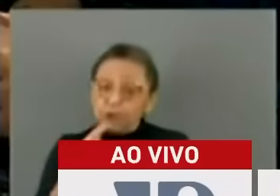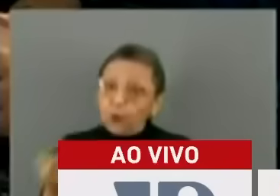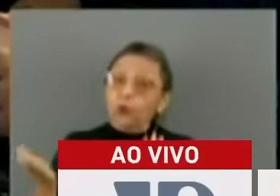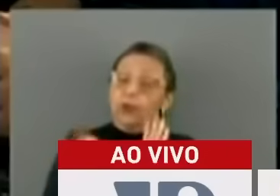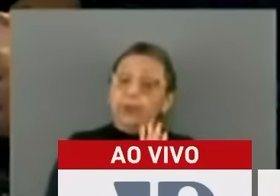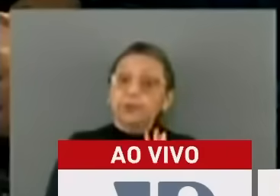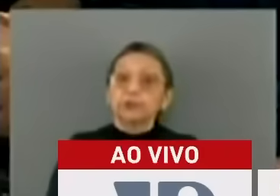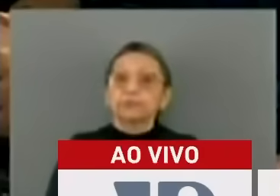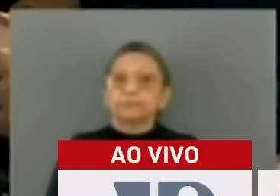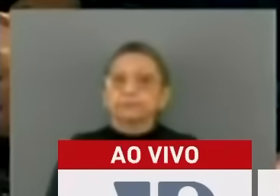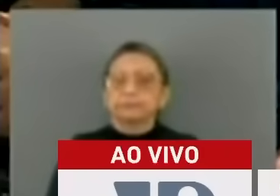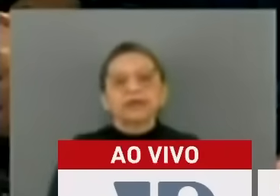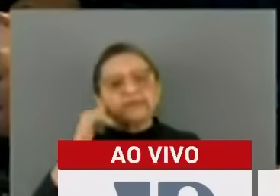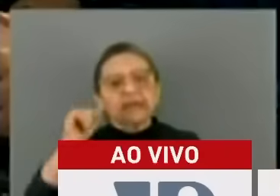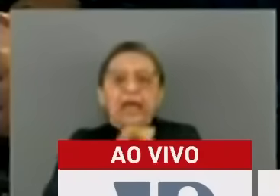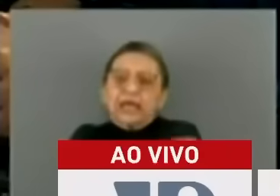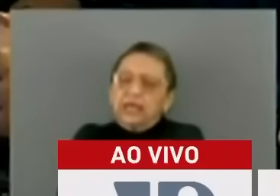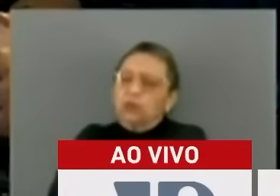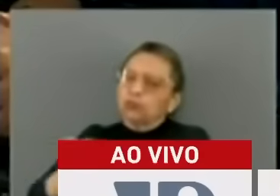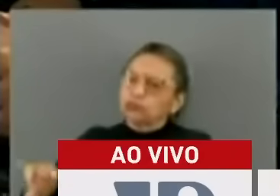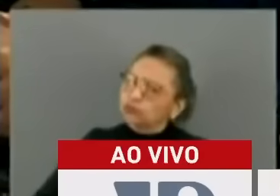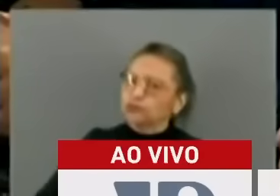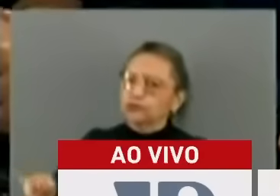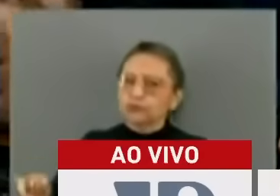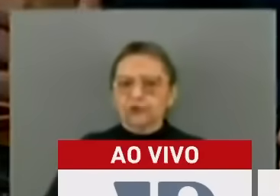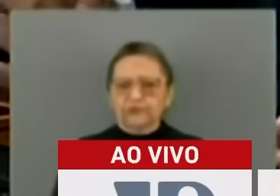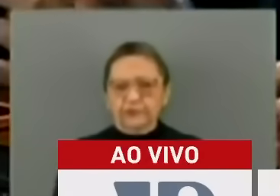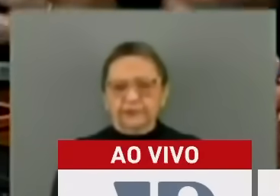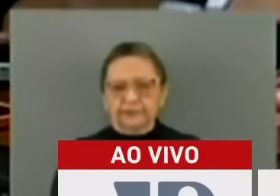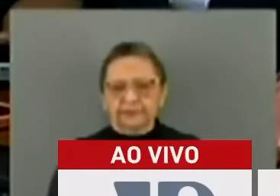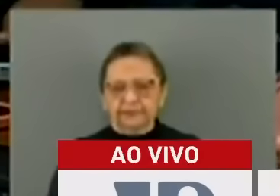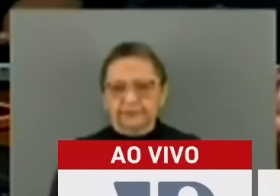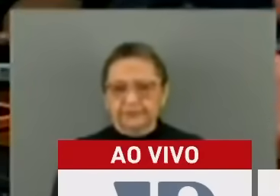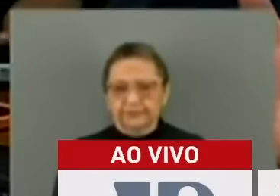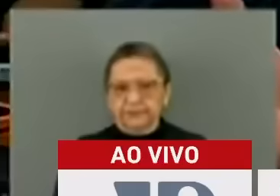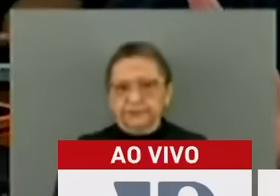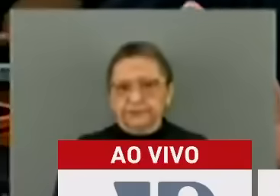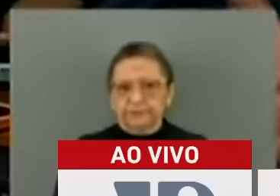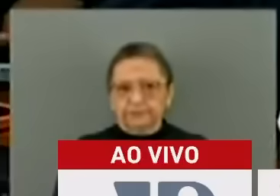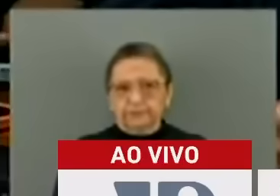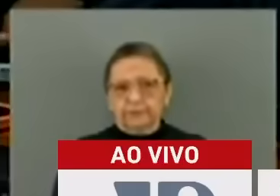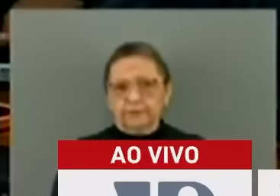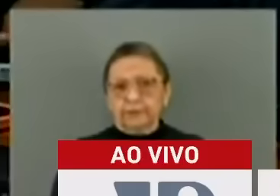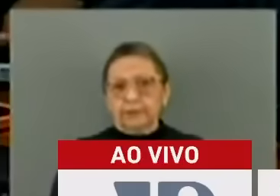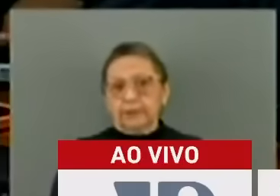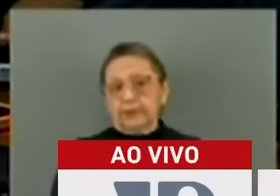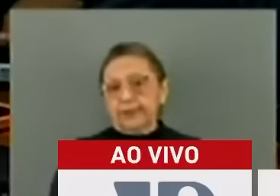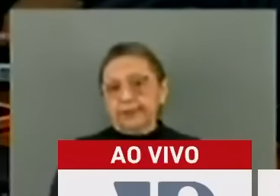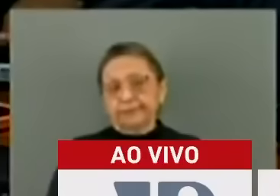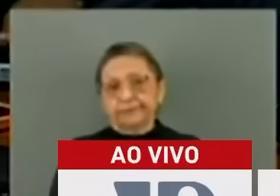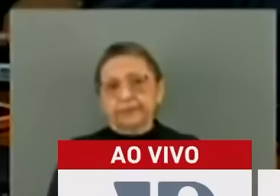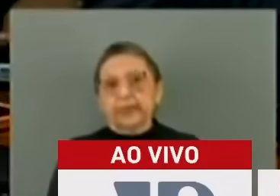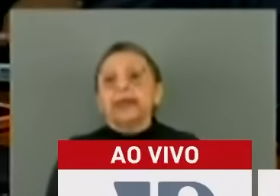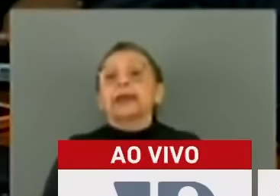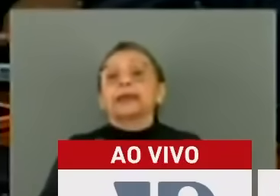para que o Rio não sofra mais com esse ativismo judicial, que é o caso do ministro Fachin. Quem foi